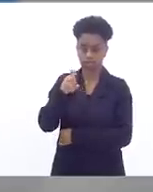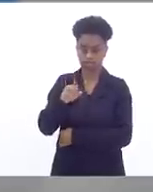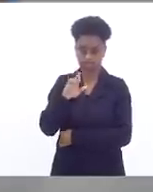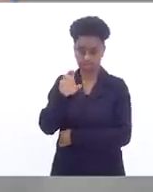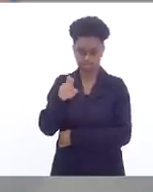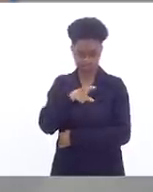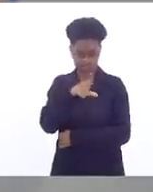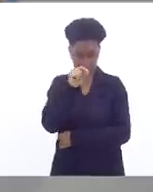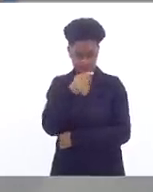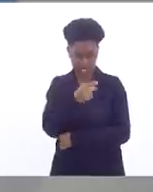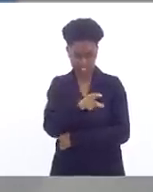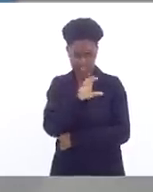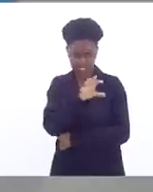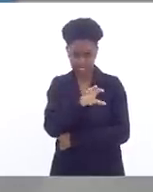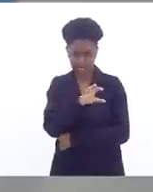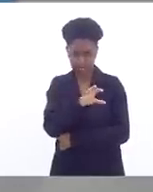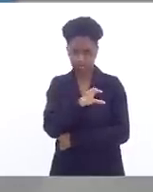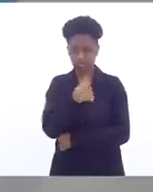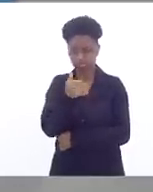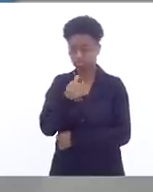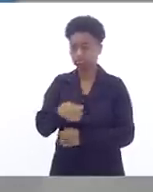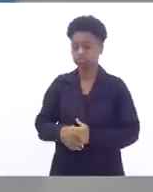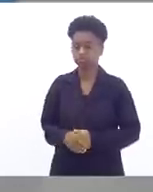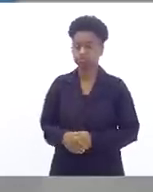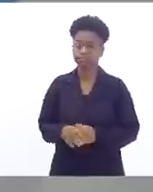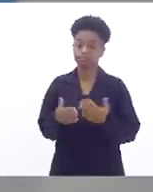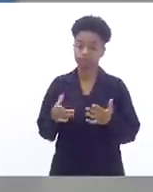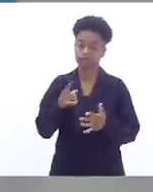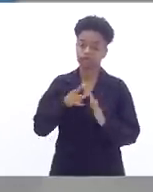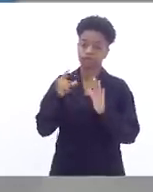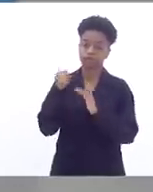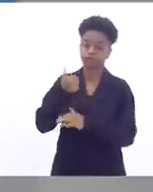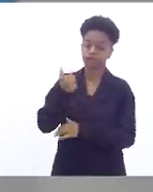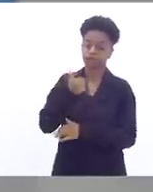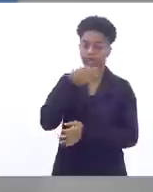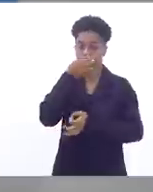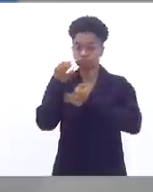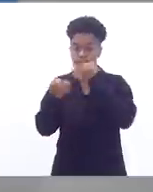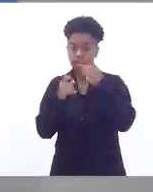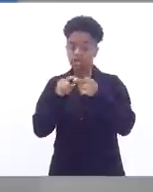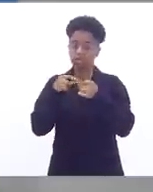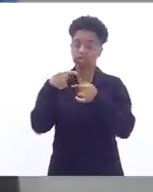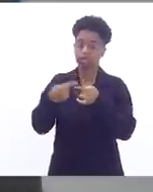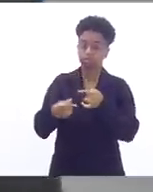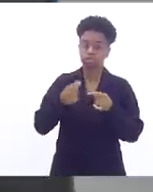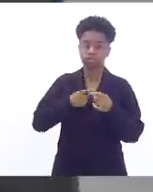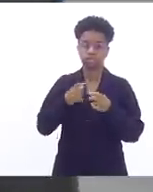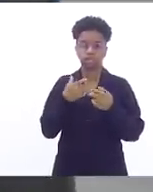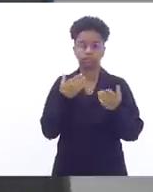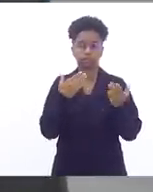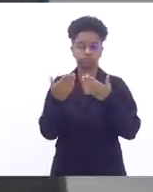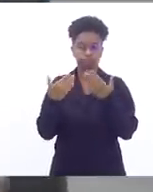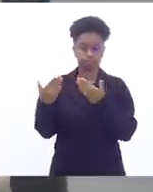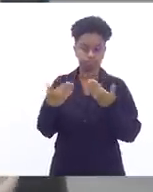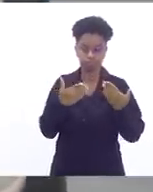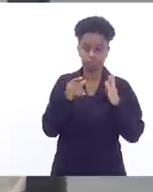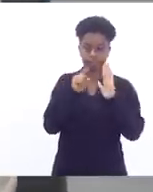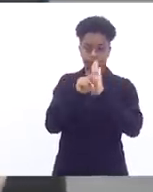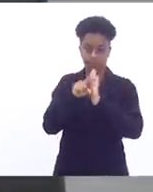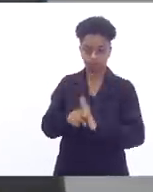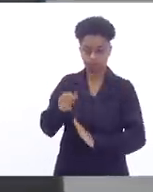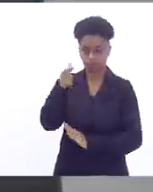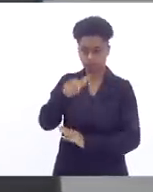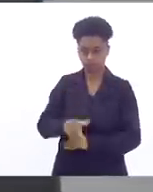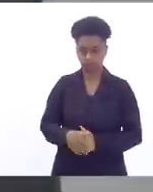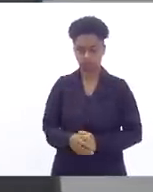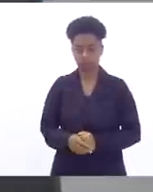Dr Guilherme Dr Alexandre Dr Alexandre para as primeiras considerações em seguida a gente faz uma rodada de perguntas novamente